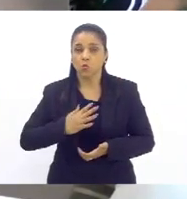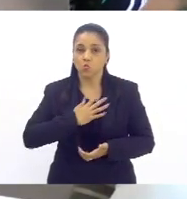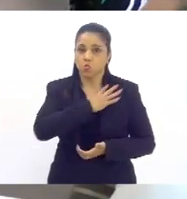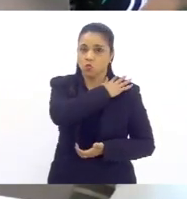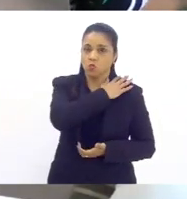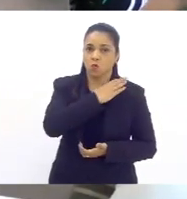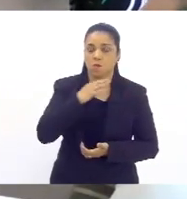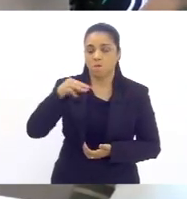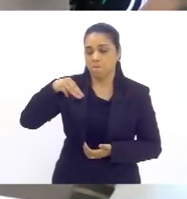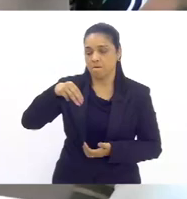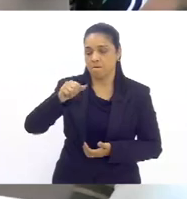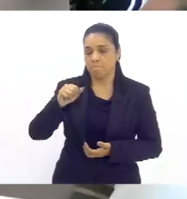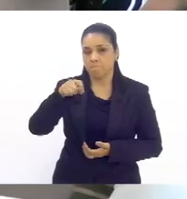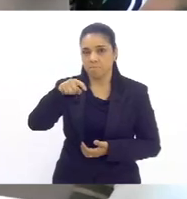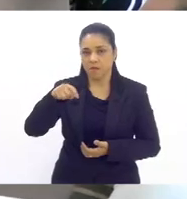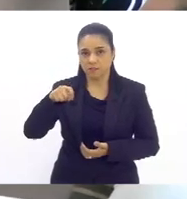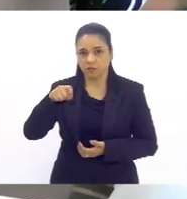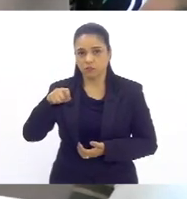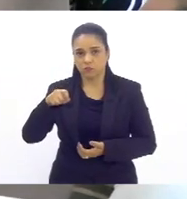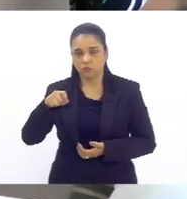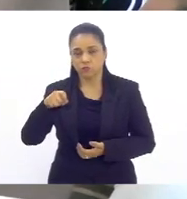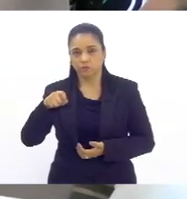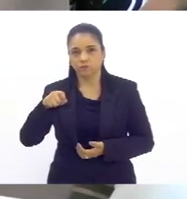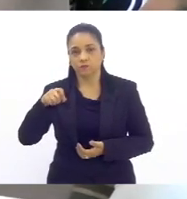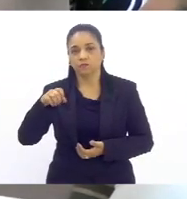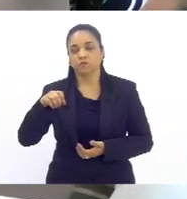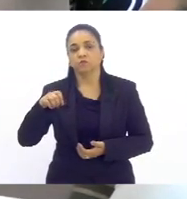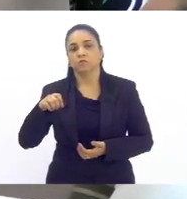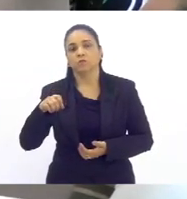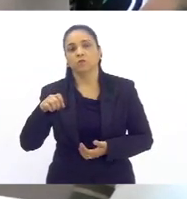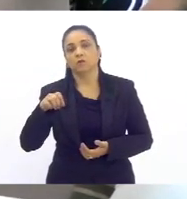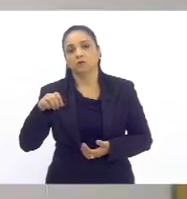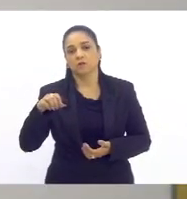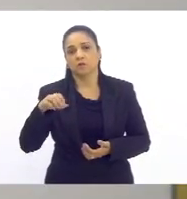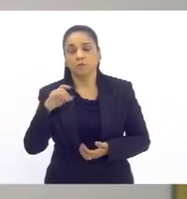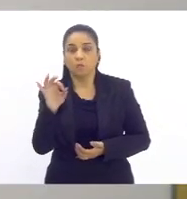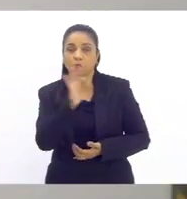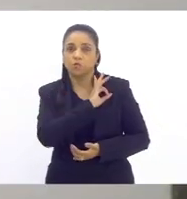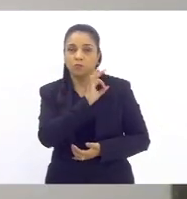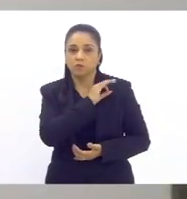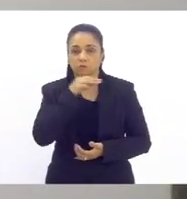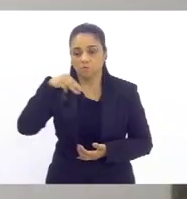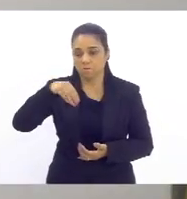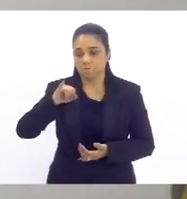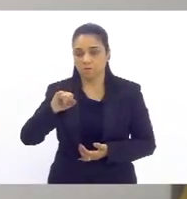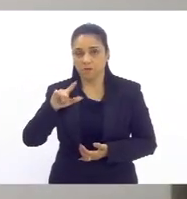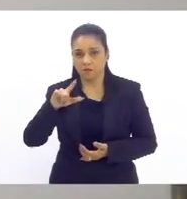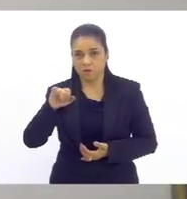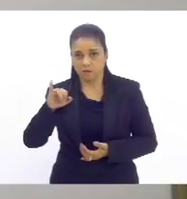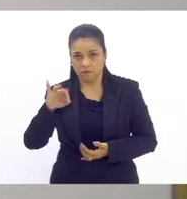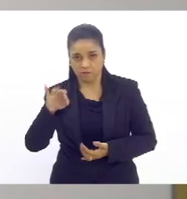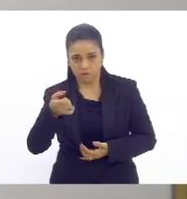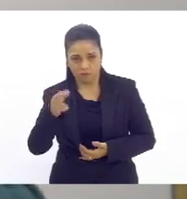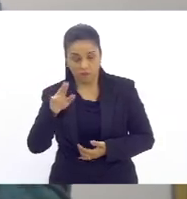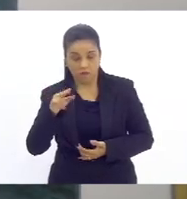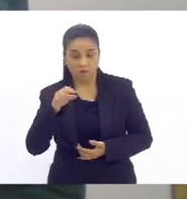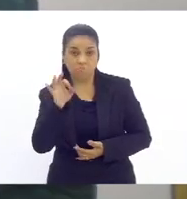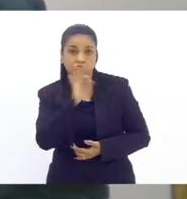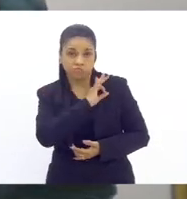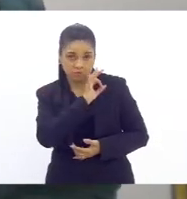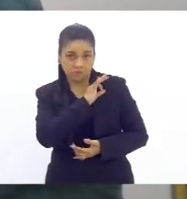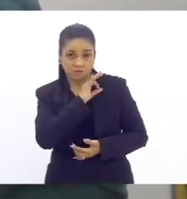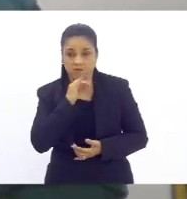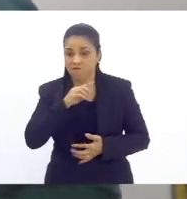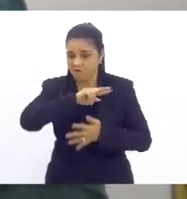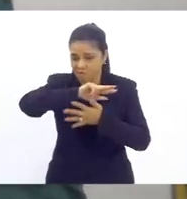Max William de Oliveira da polícia militar e naturalmente a polícia foi citada por vários eu quero dizer